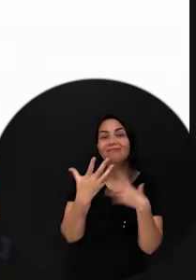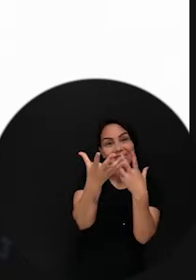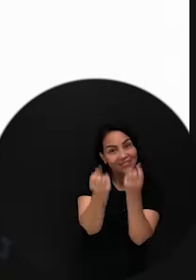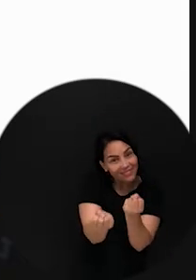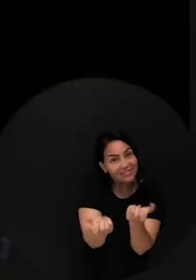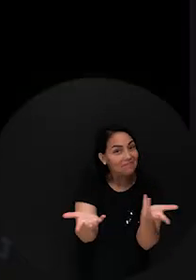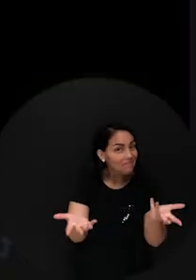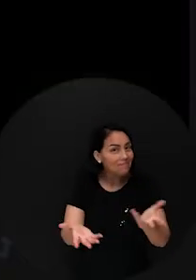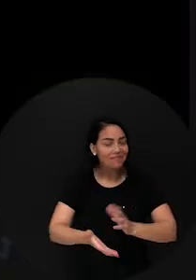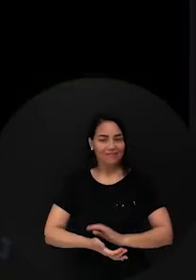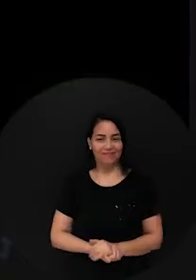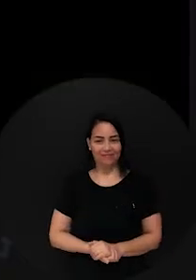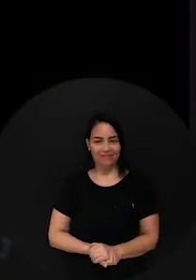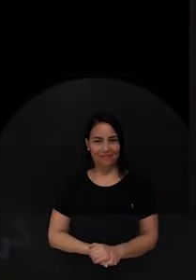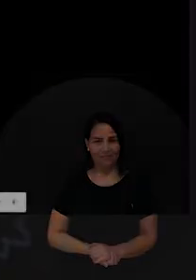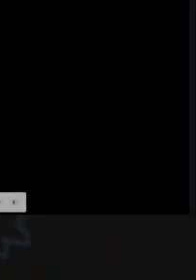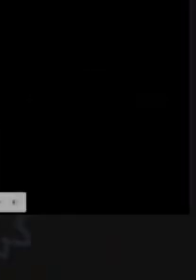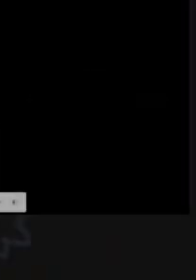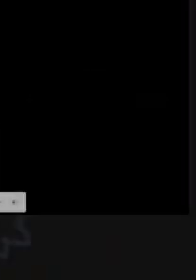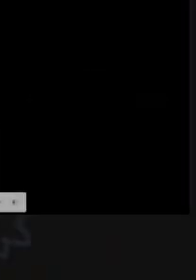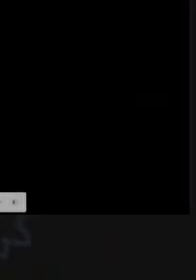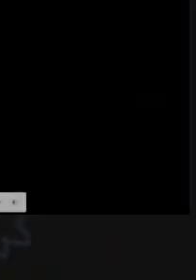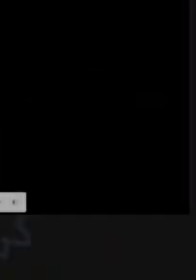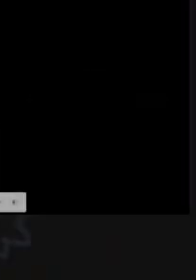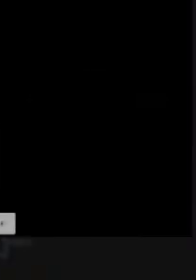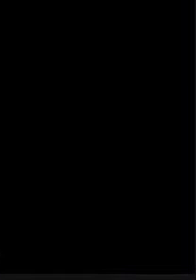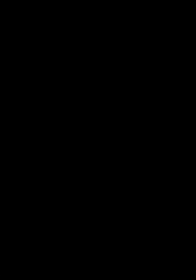jamais imaginou.